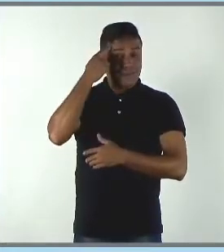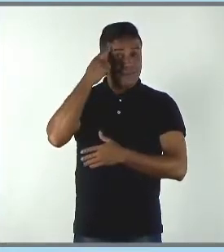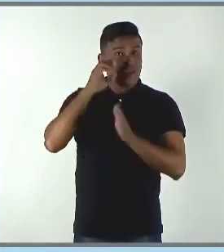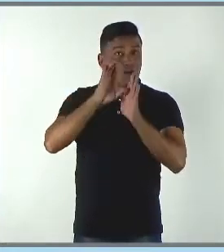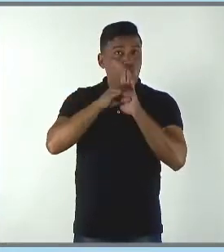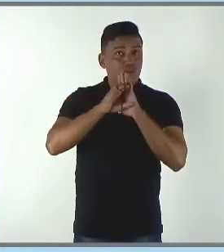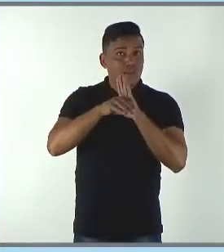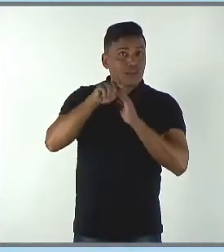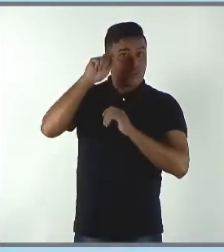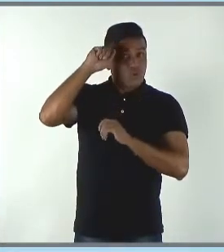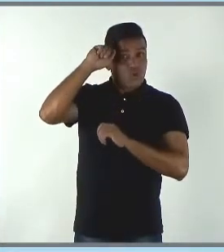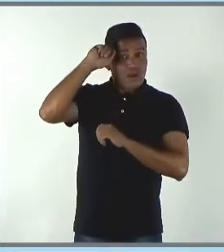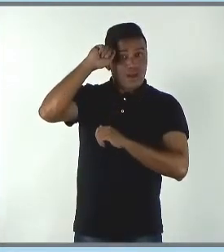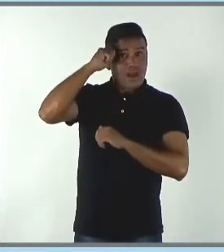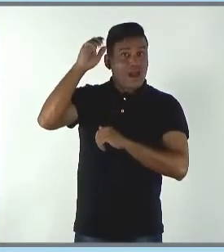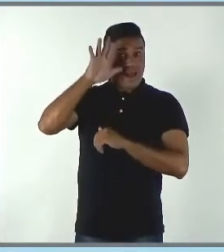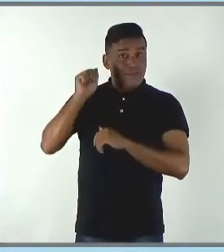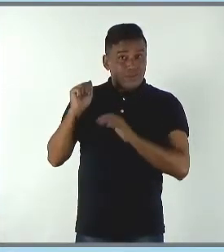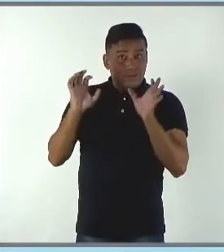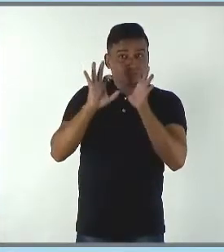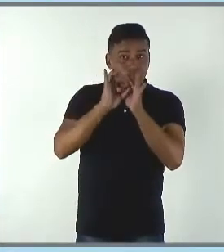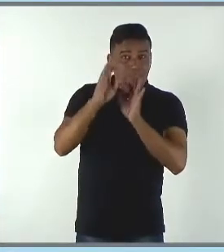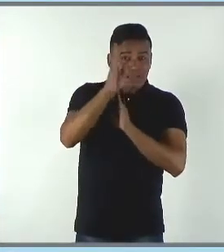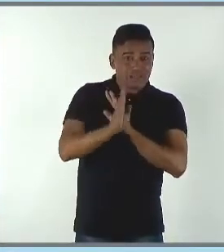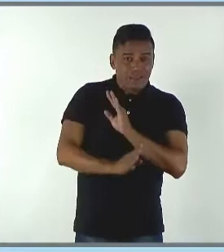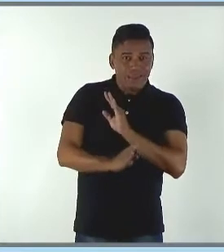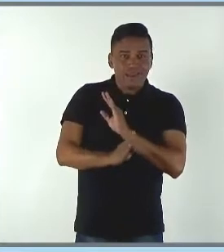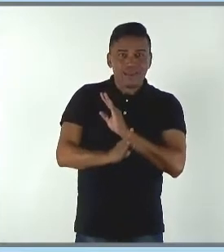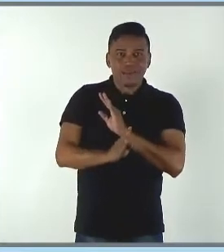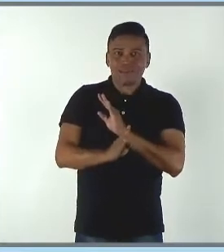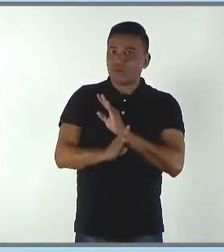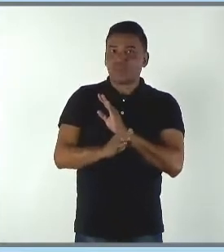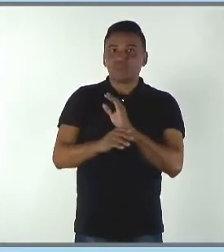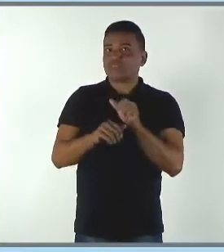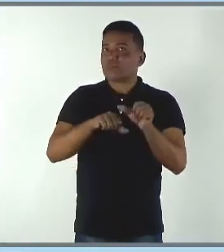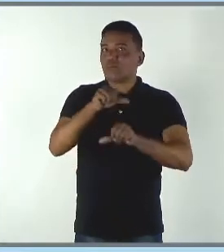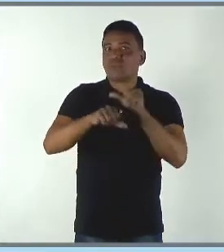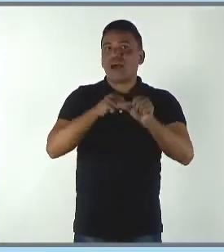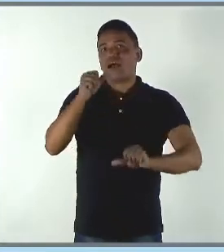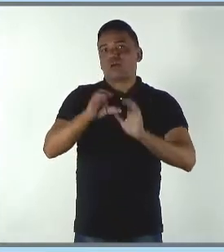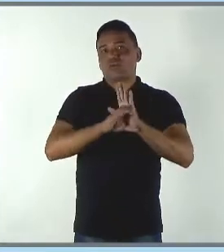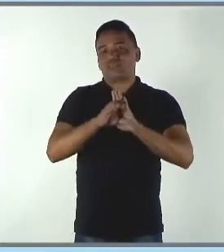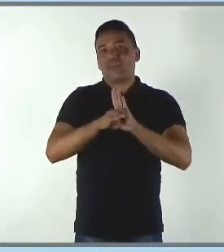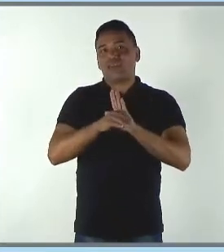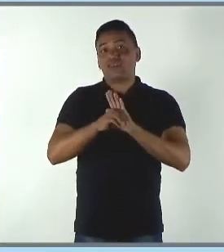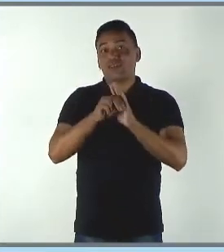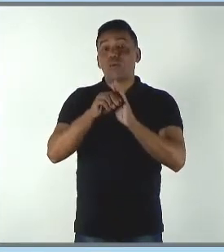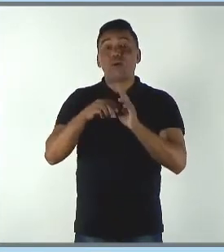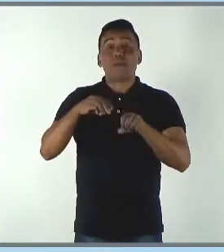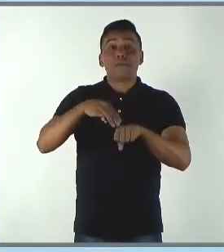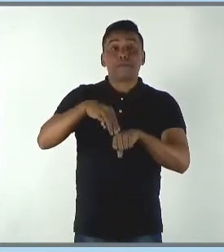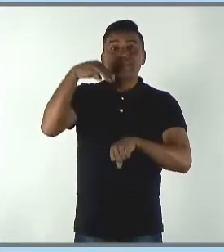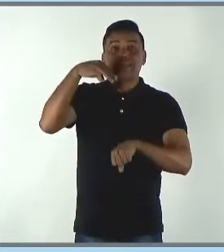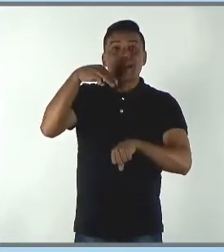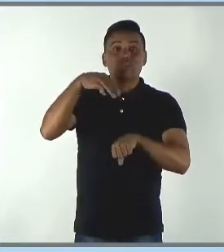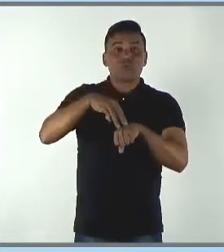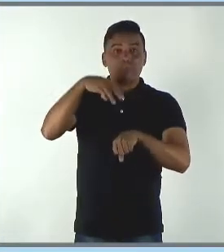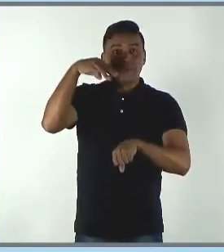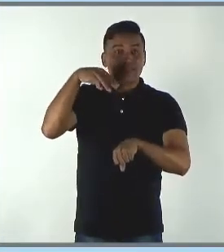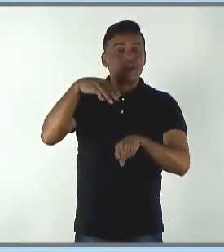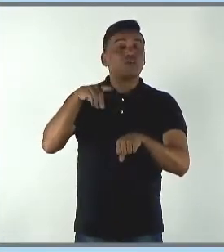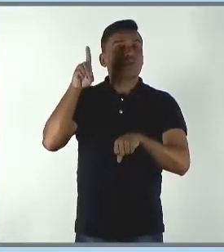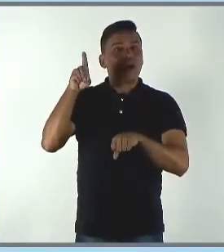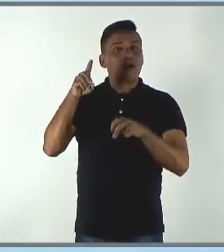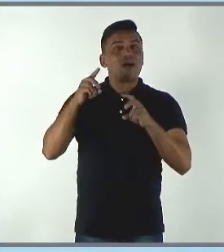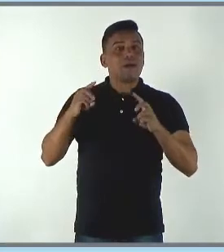preciso sair das próprias fronteiras. Então, o mestrado em Paris, para ela, me parece ter sido um momento decisivo para essa